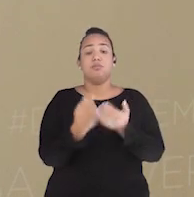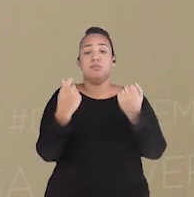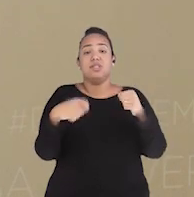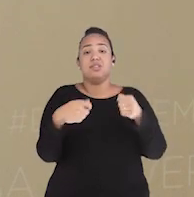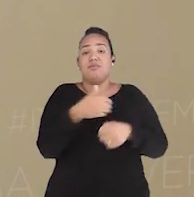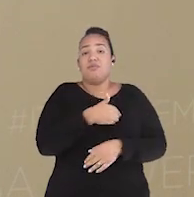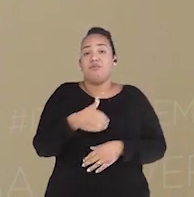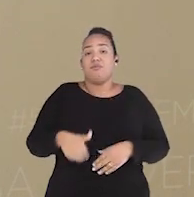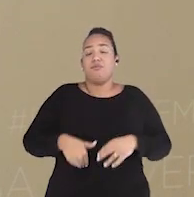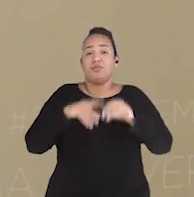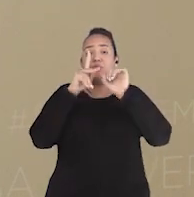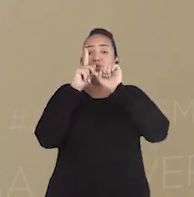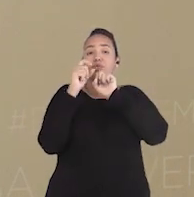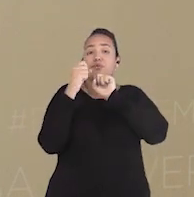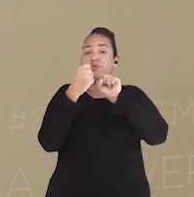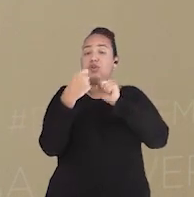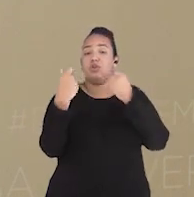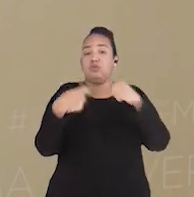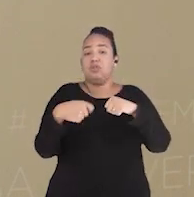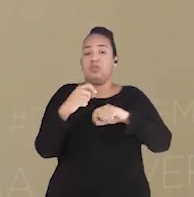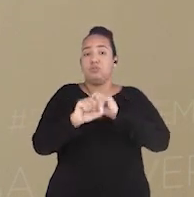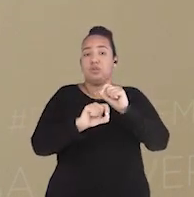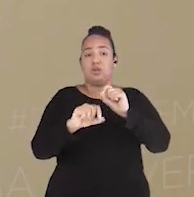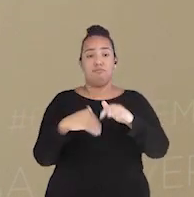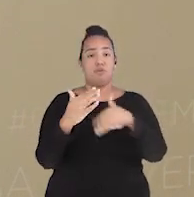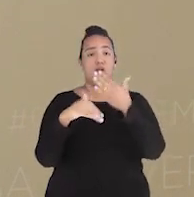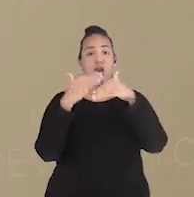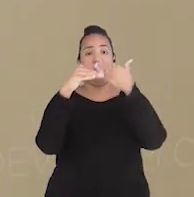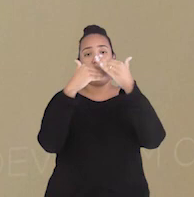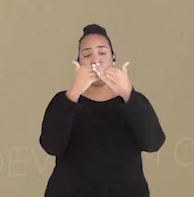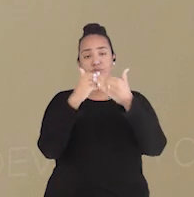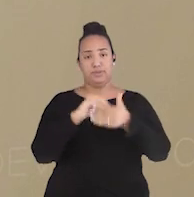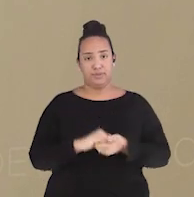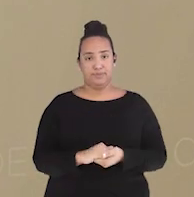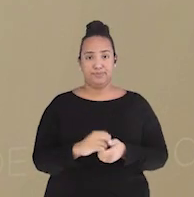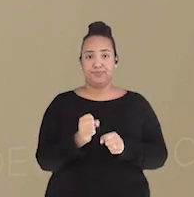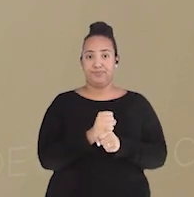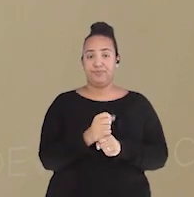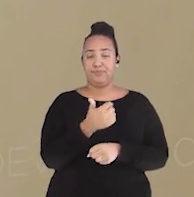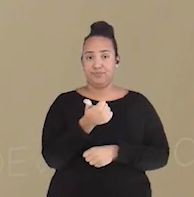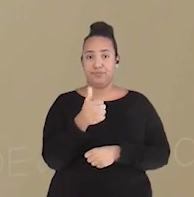que trabalhasse o progresso dentro de uma ordem. Em